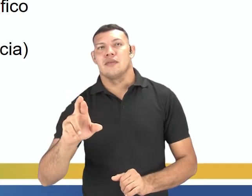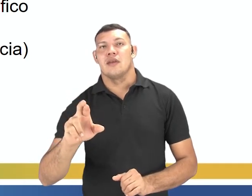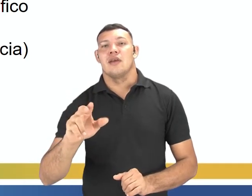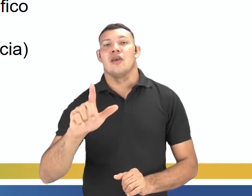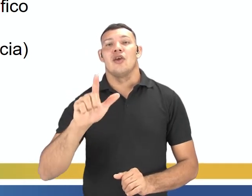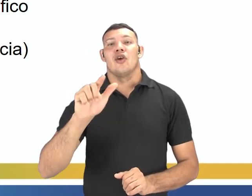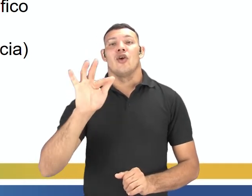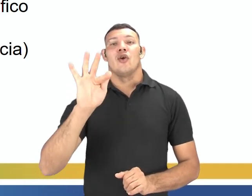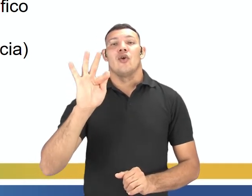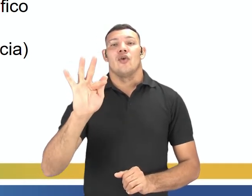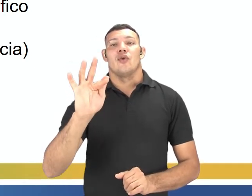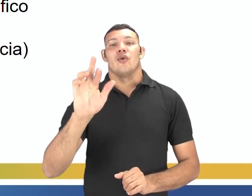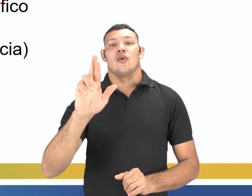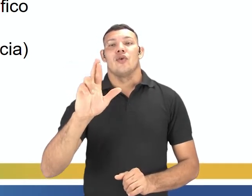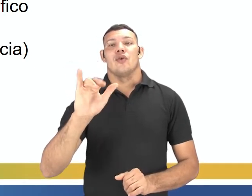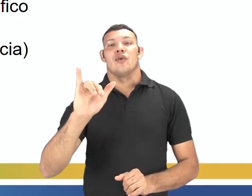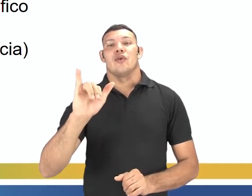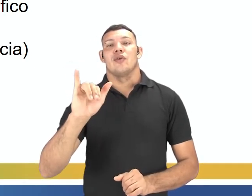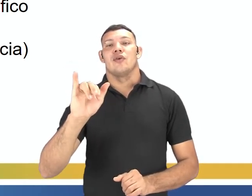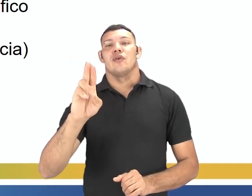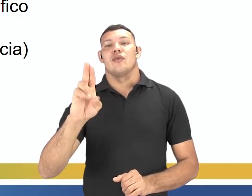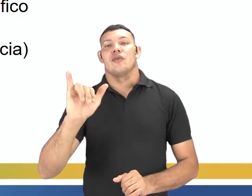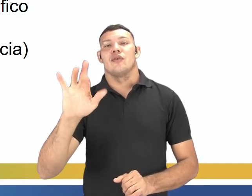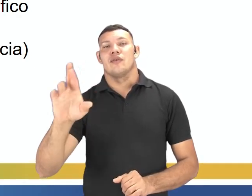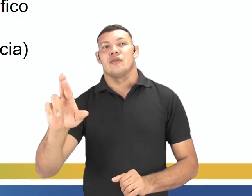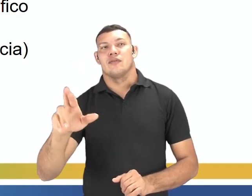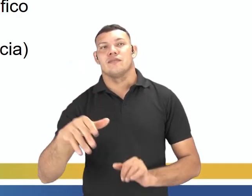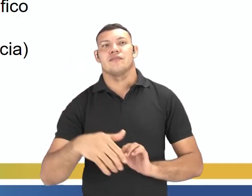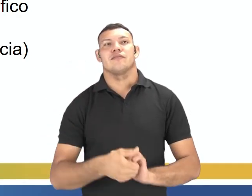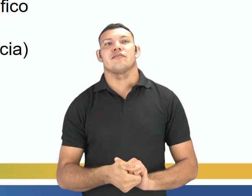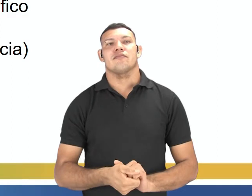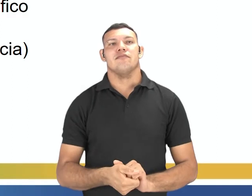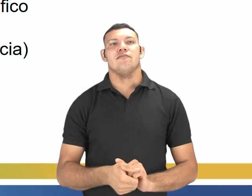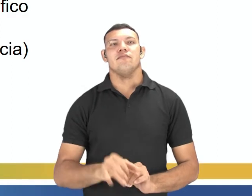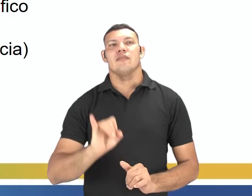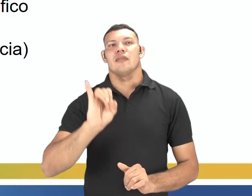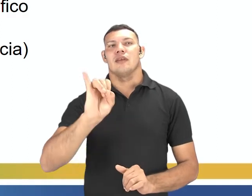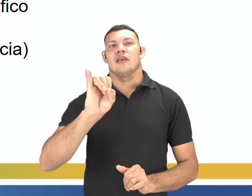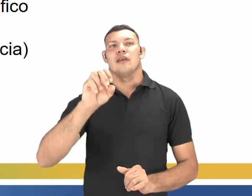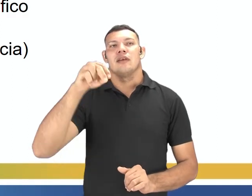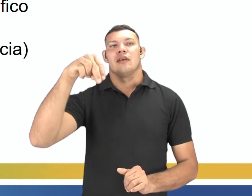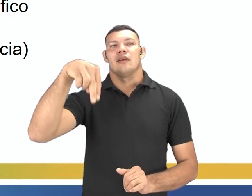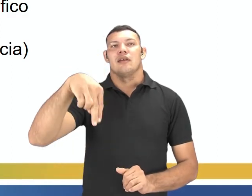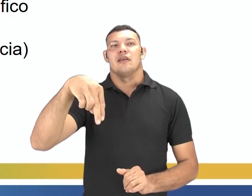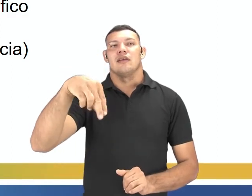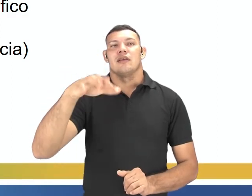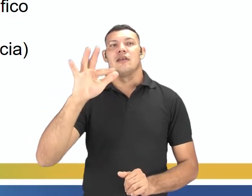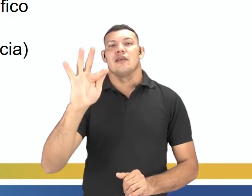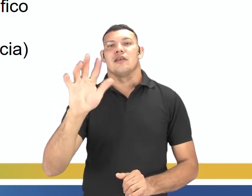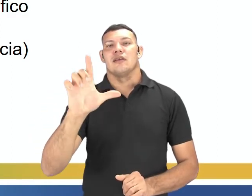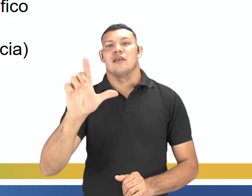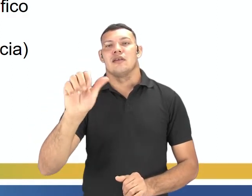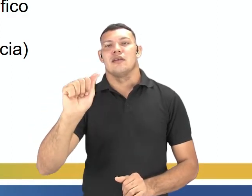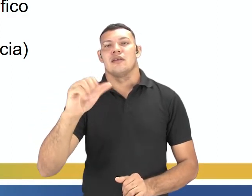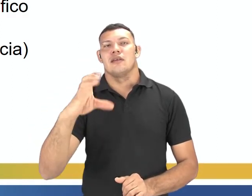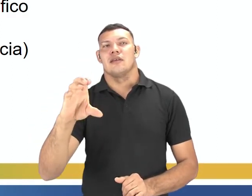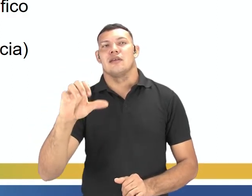fruir, desfrutar e aproveitar. Inflação e infração, esse é